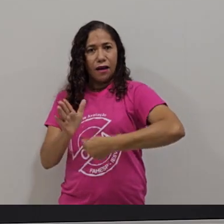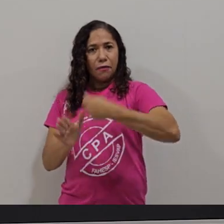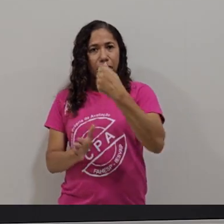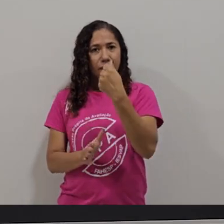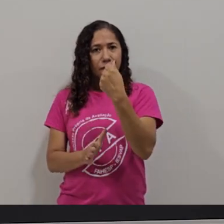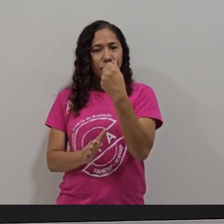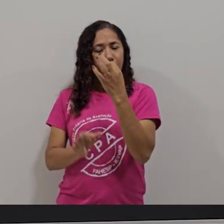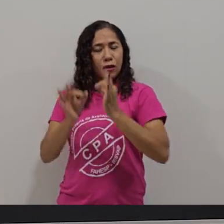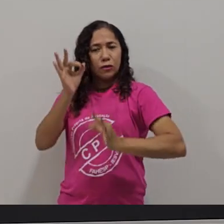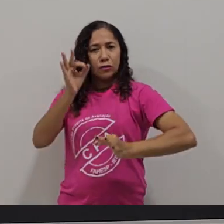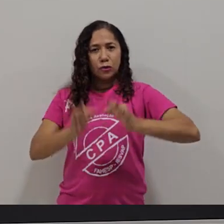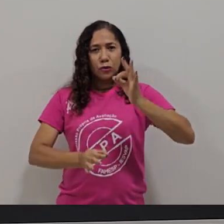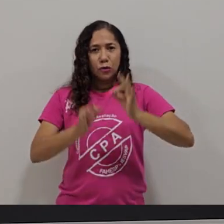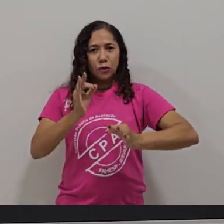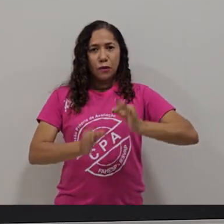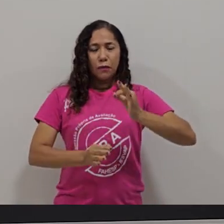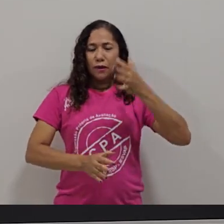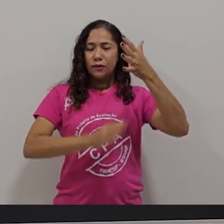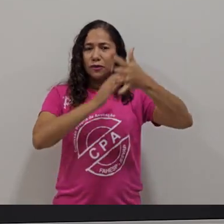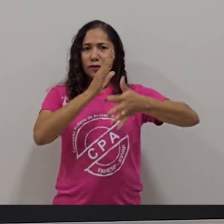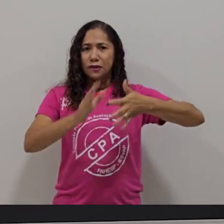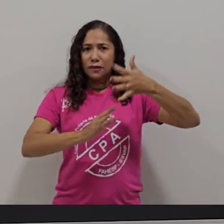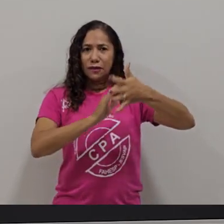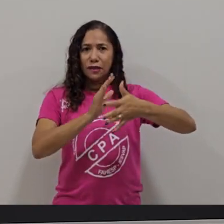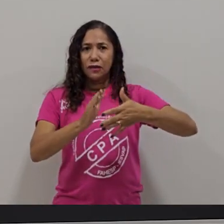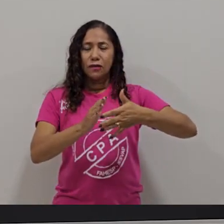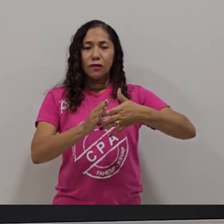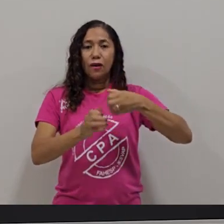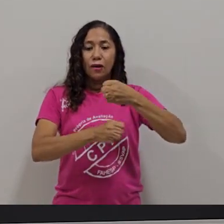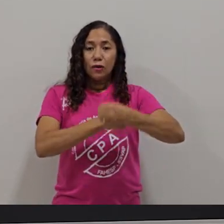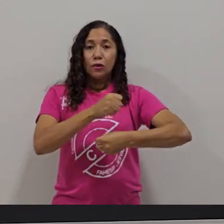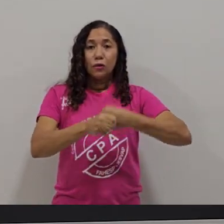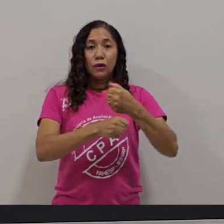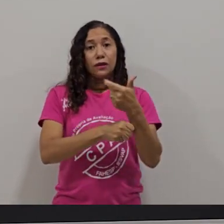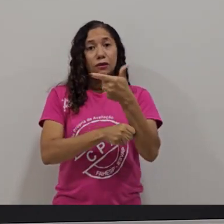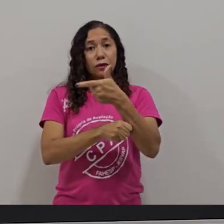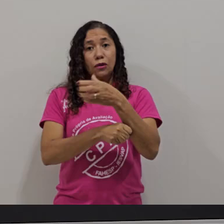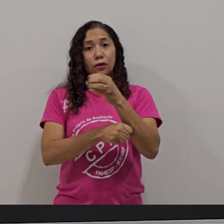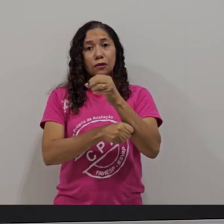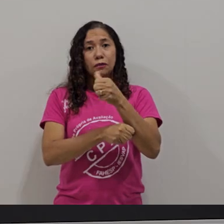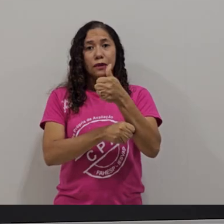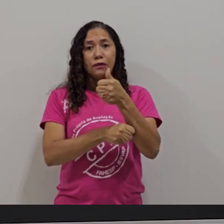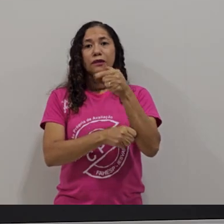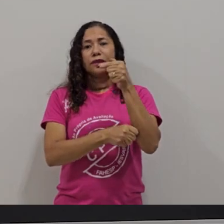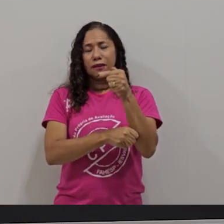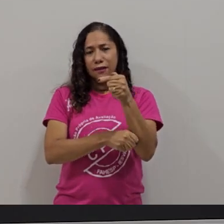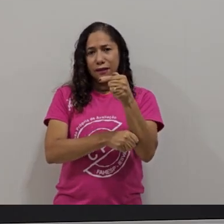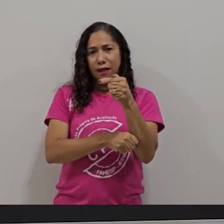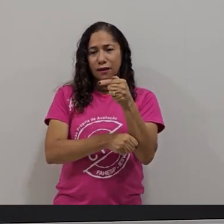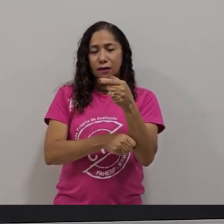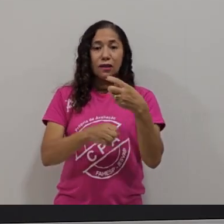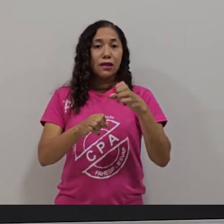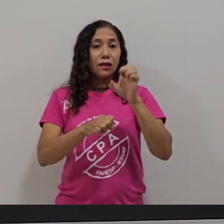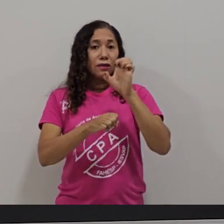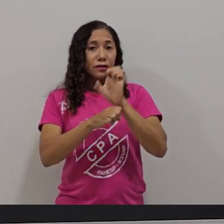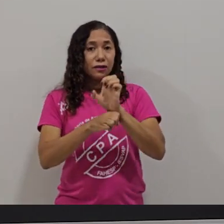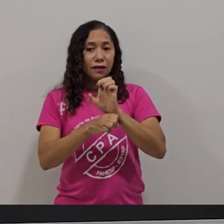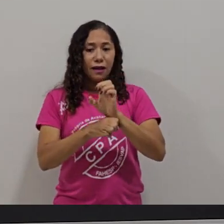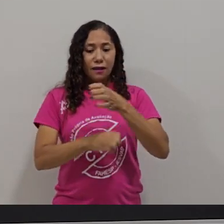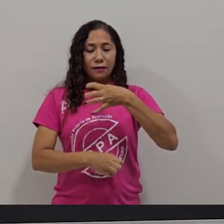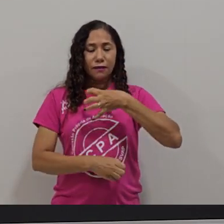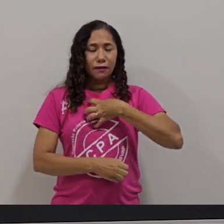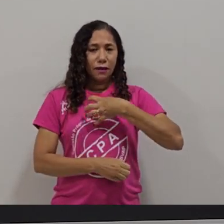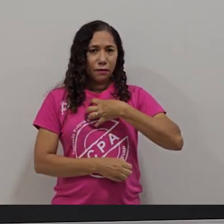primeiro julgamento em Libras no Brasil foi em 2017, aconteceu na Bahia, né? Foi Muito atual.